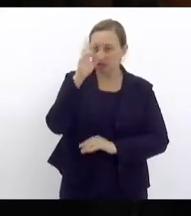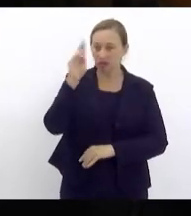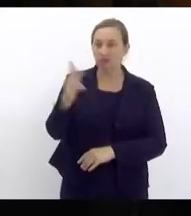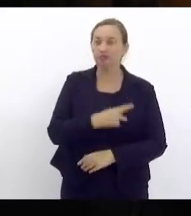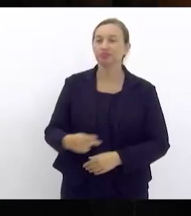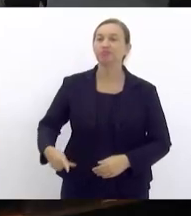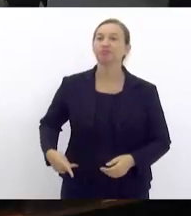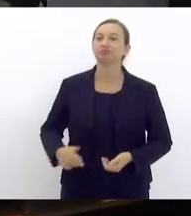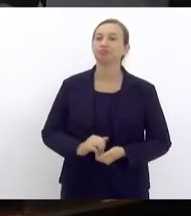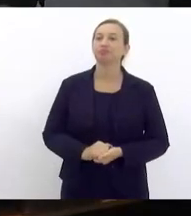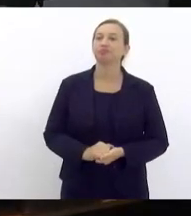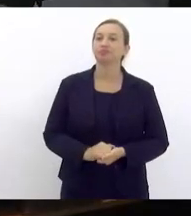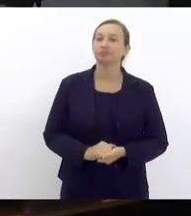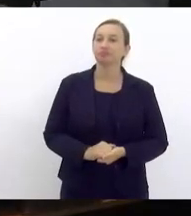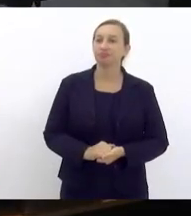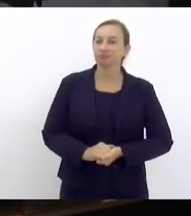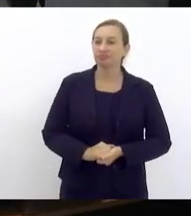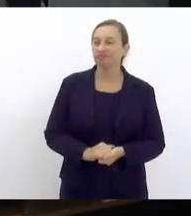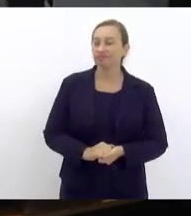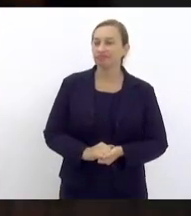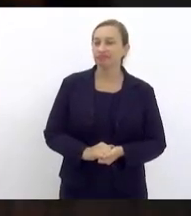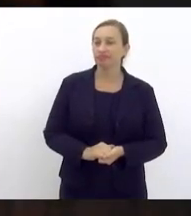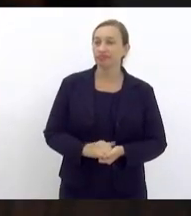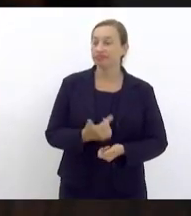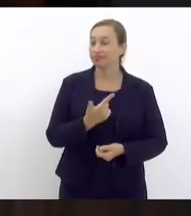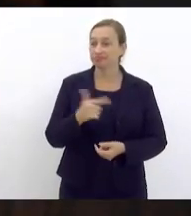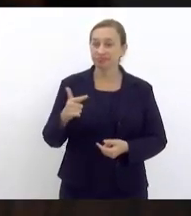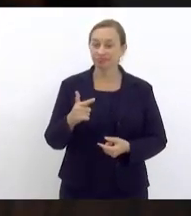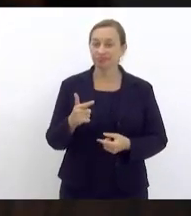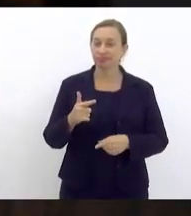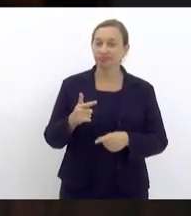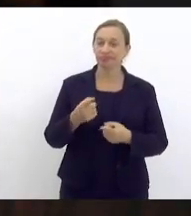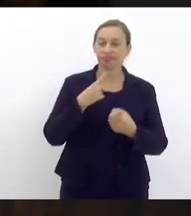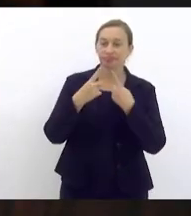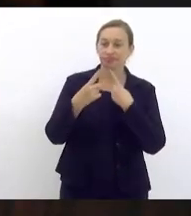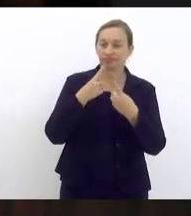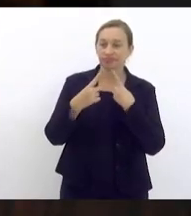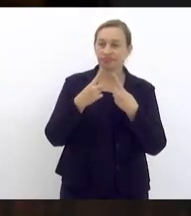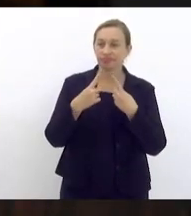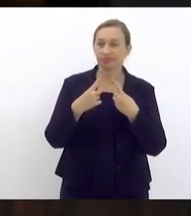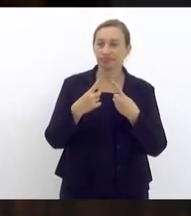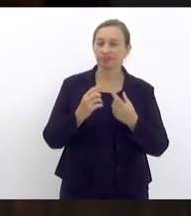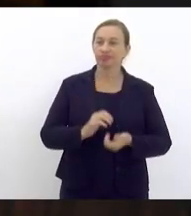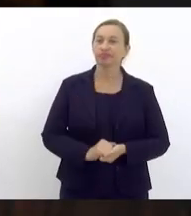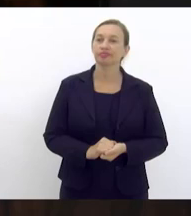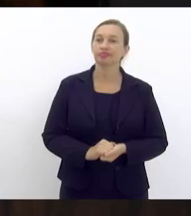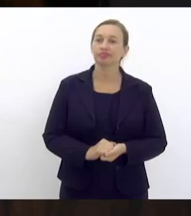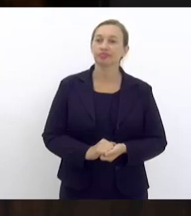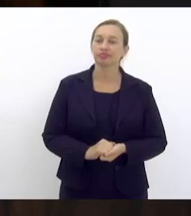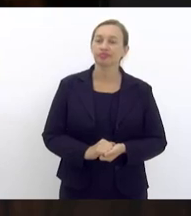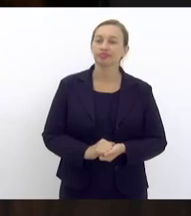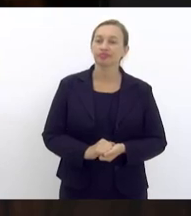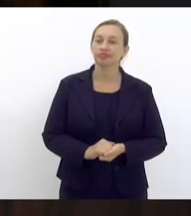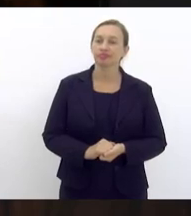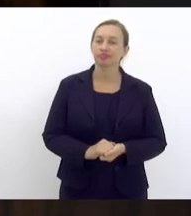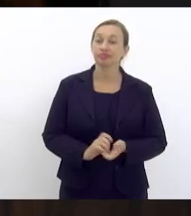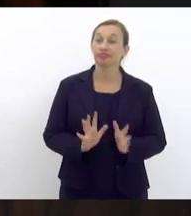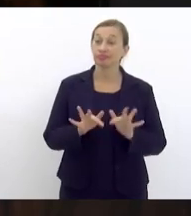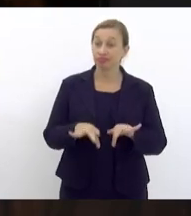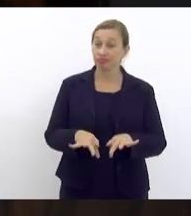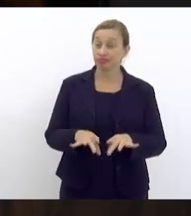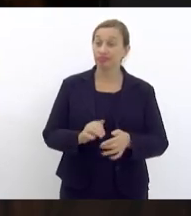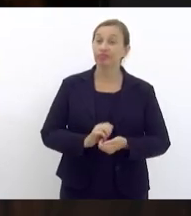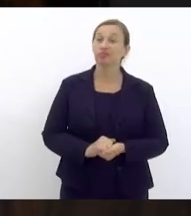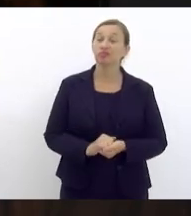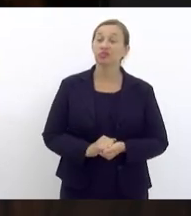a senhora presidente não havendo mais Quem Queira discutir encerrada